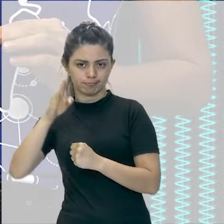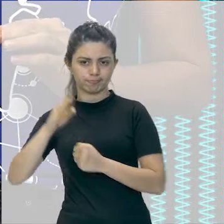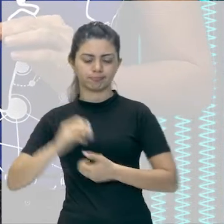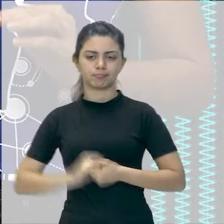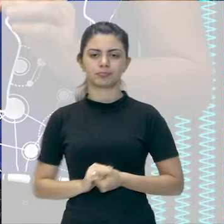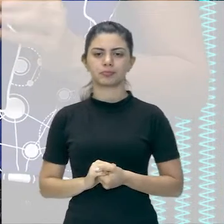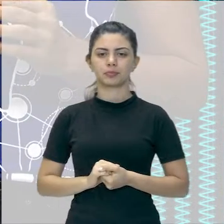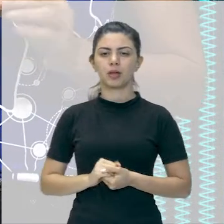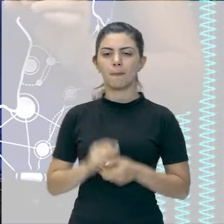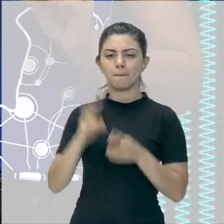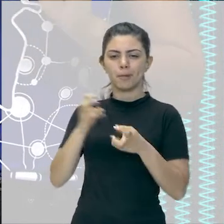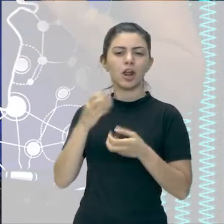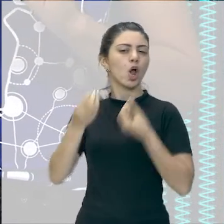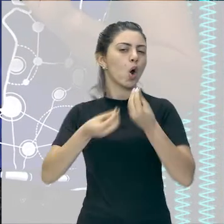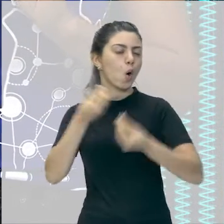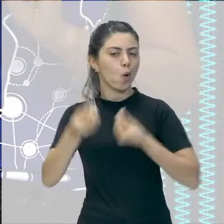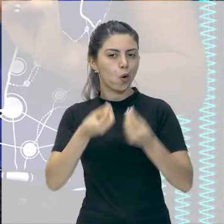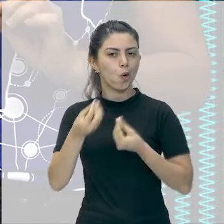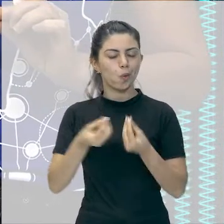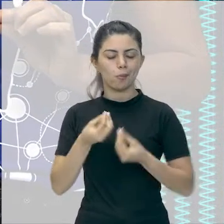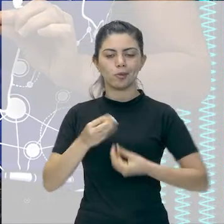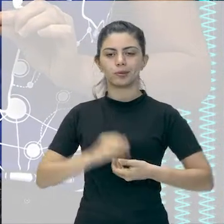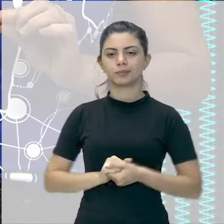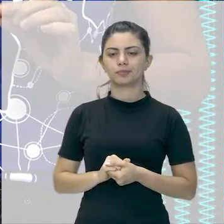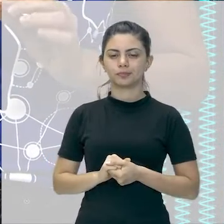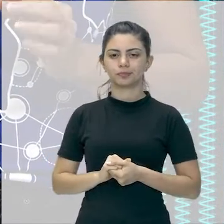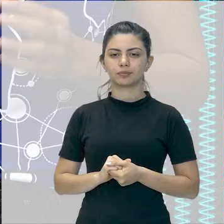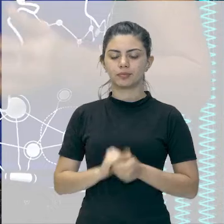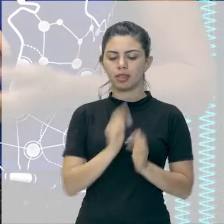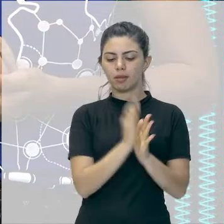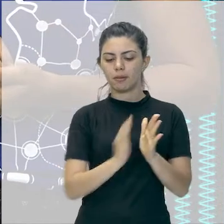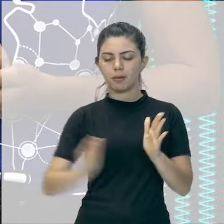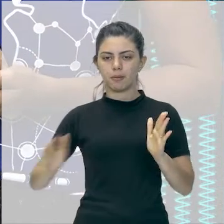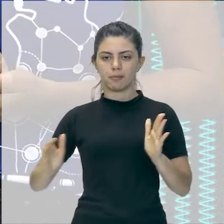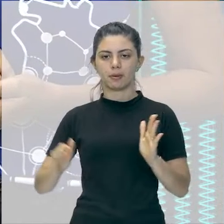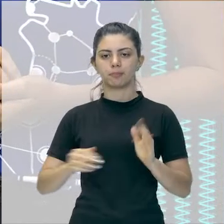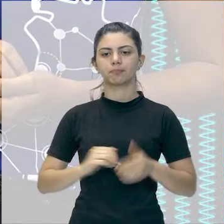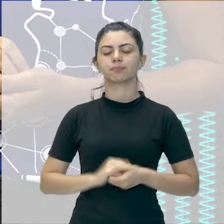Então, acompanha aqui comigo para a gente não esquecer desta ordem.